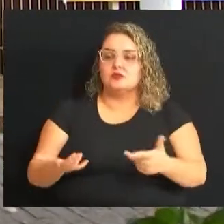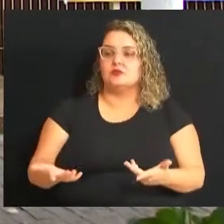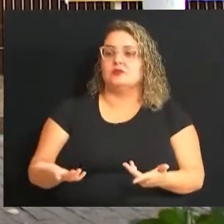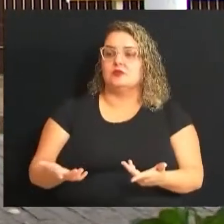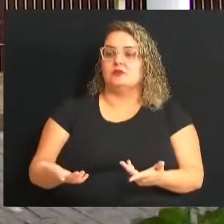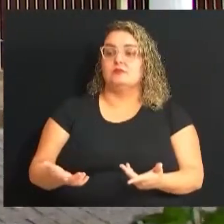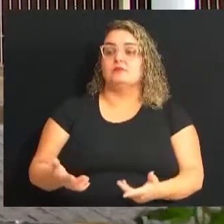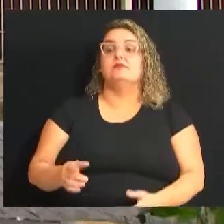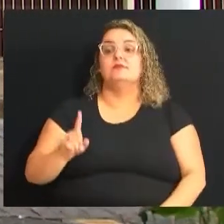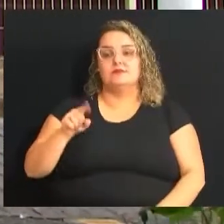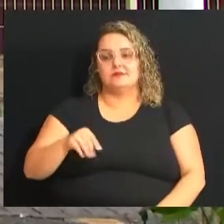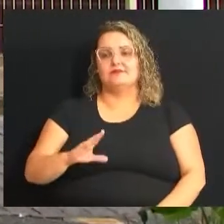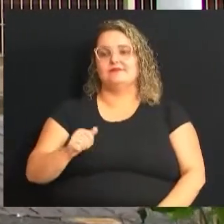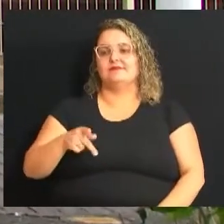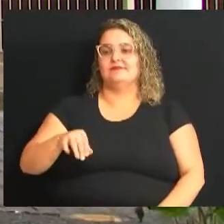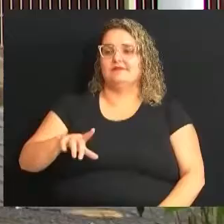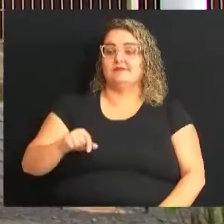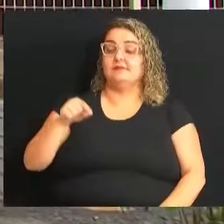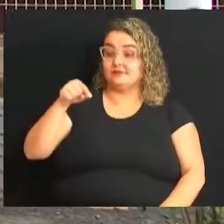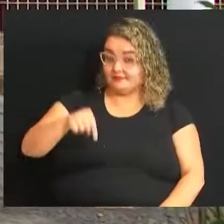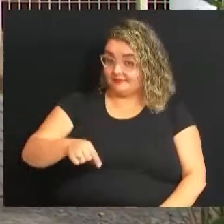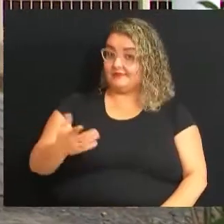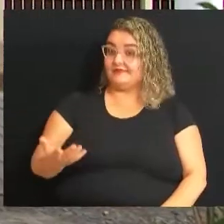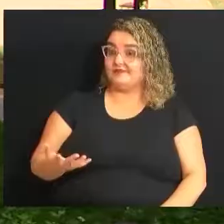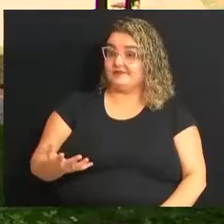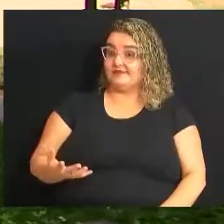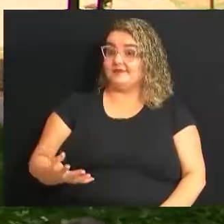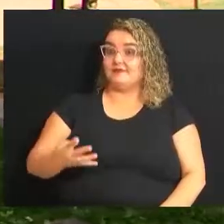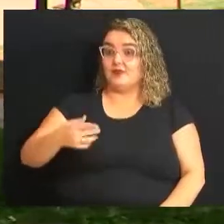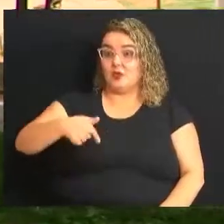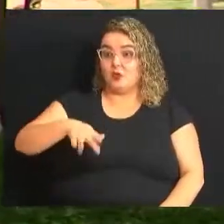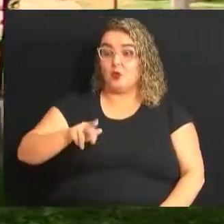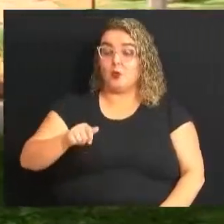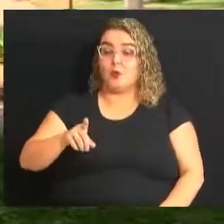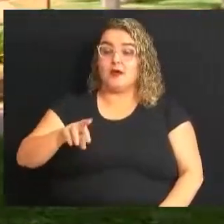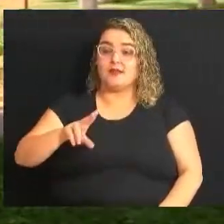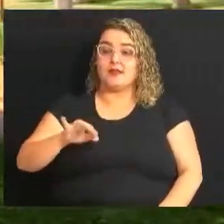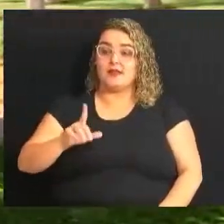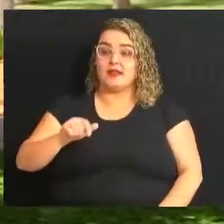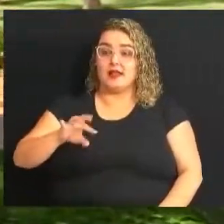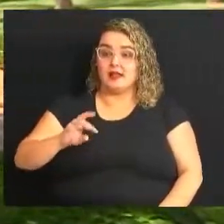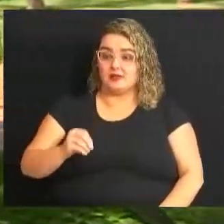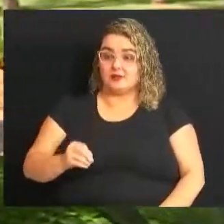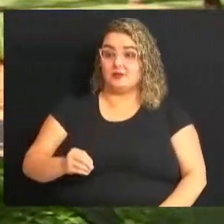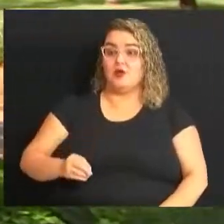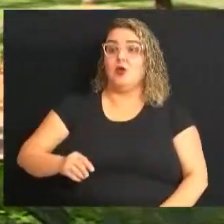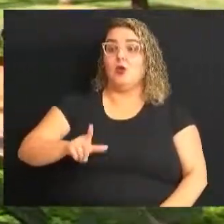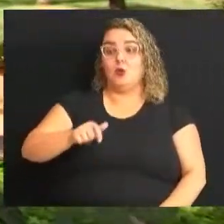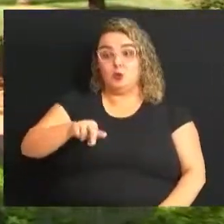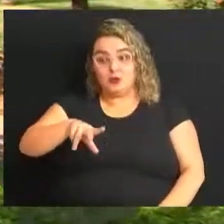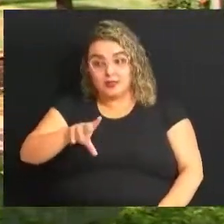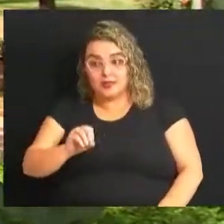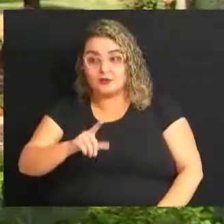remete à capela. É aqui, no quadrilátero onde fica o Largo São Benedito, que entre